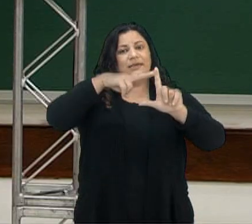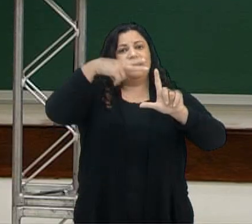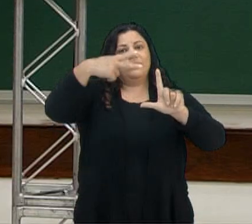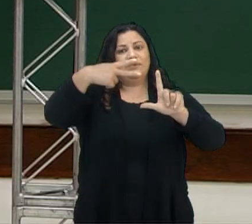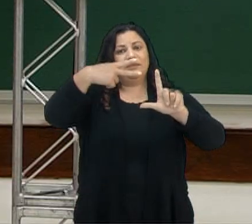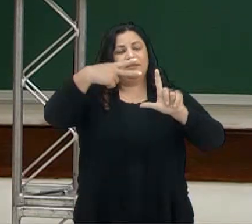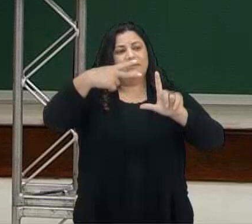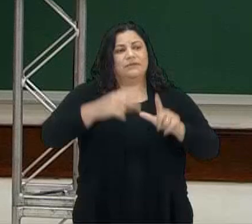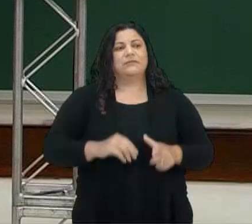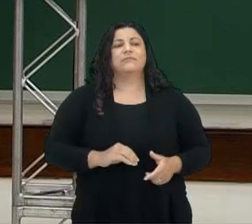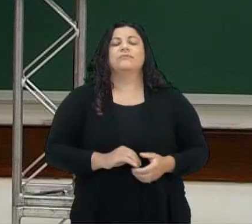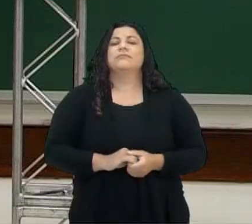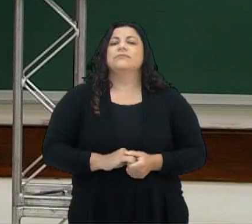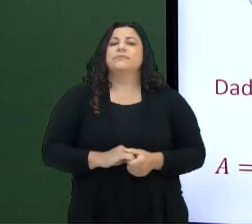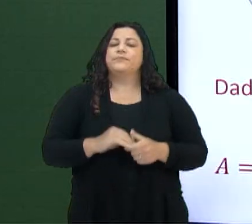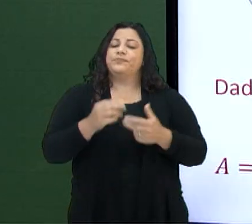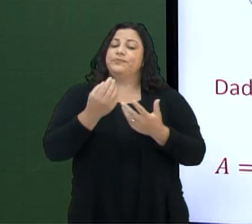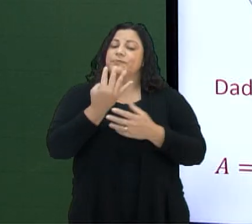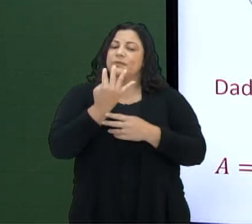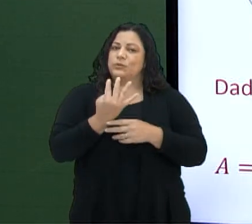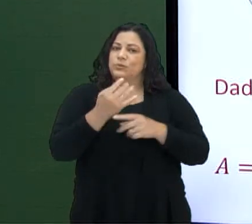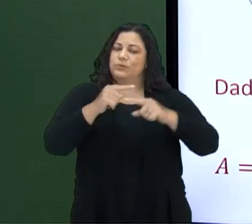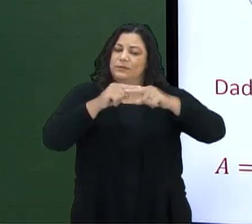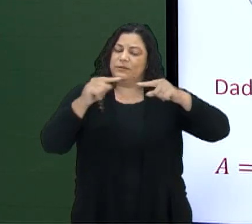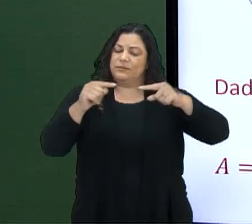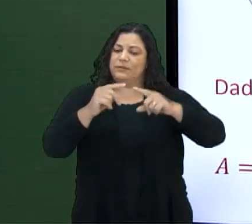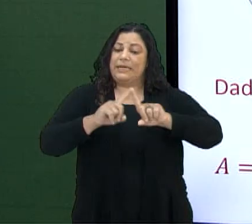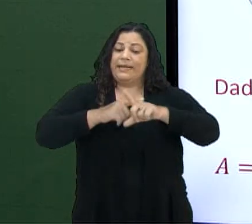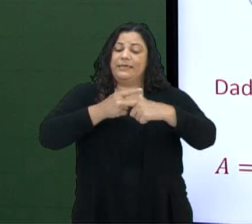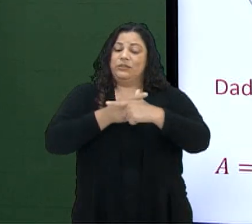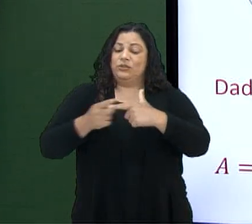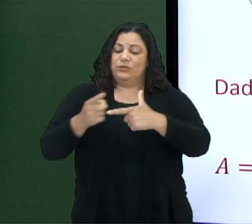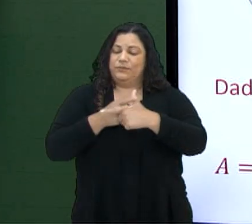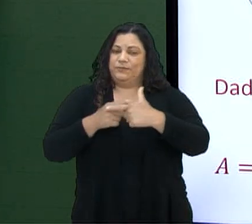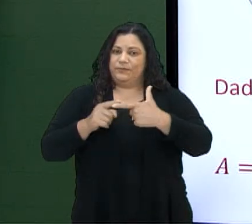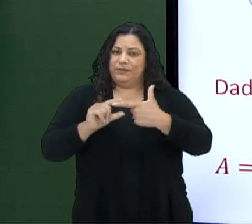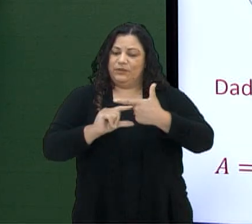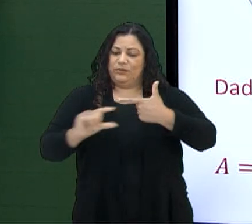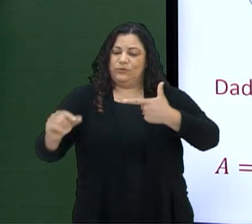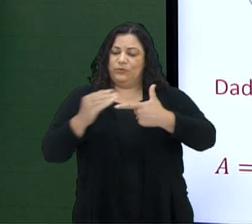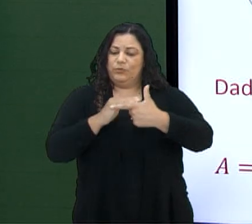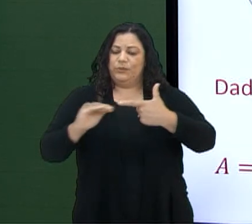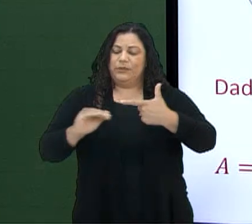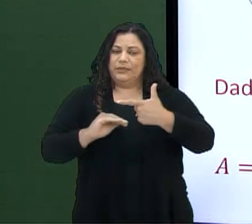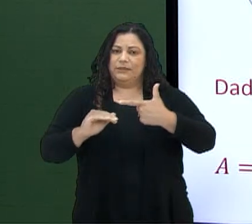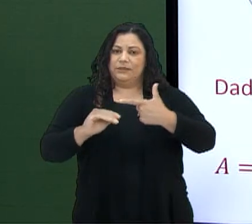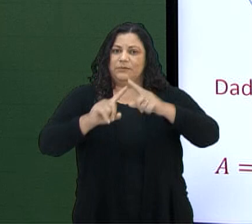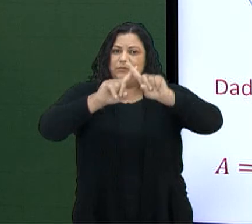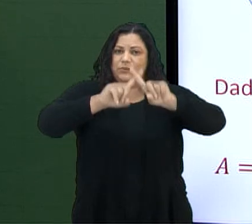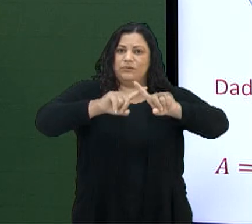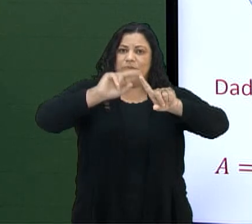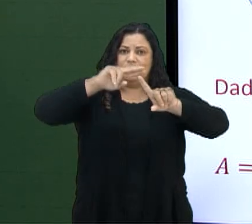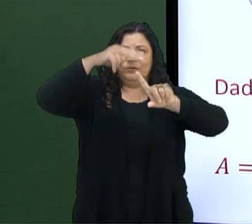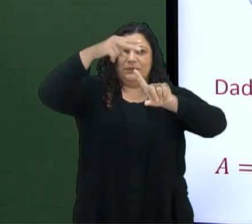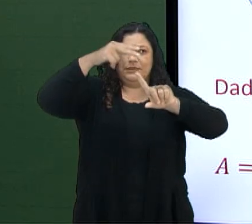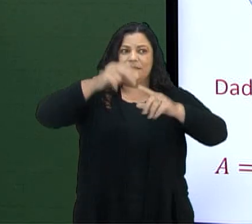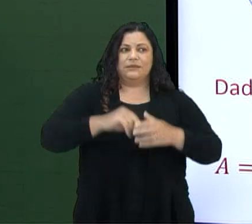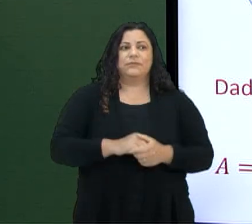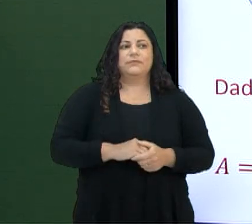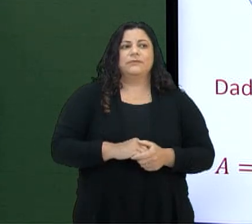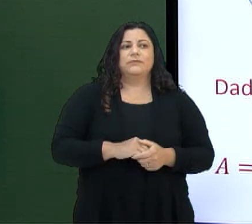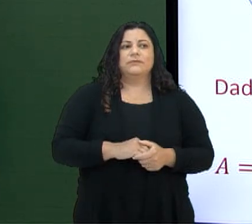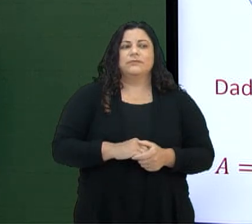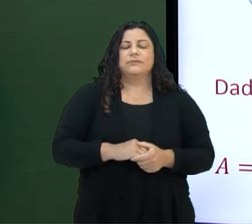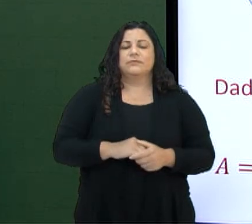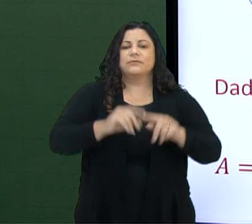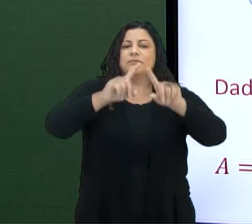quadrado. Divido pelo de baixo, multiplico pelo de cima. 4 dividido por 1 dá 4. 4 vezes 25